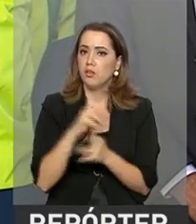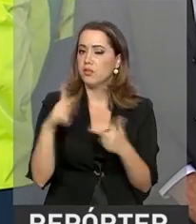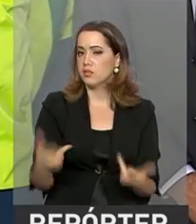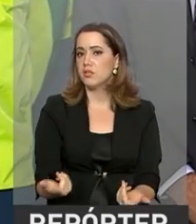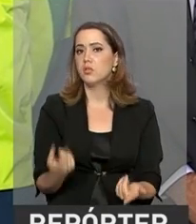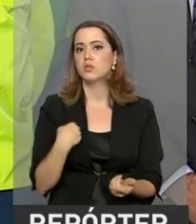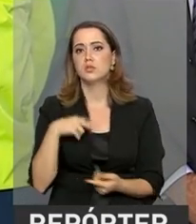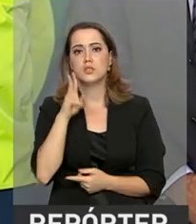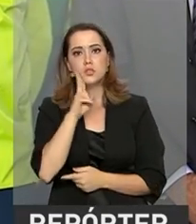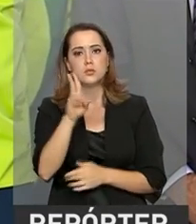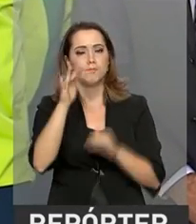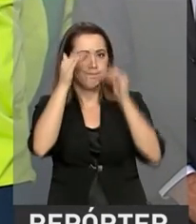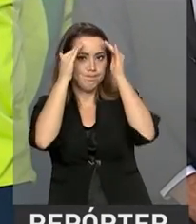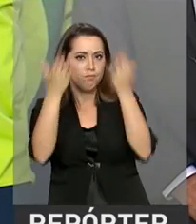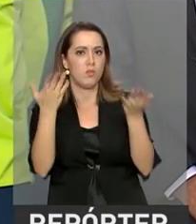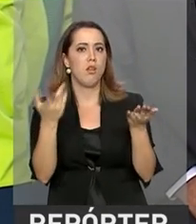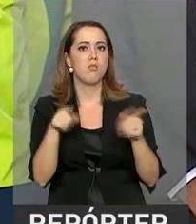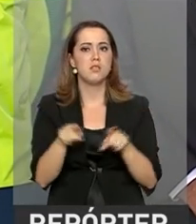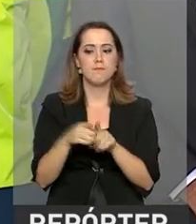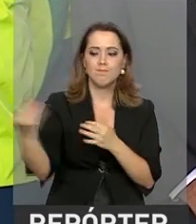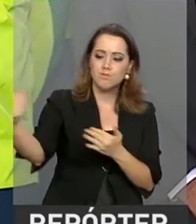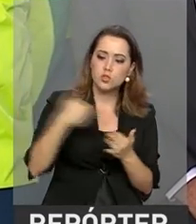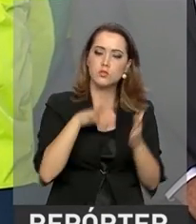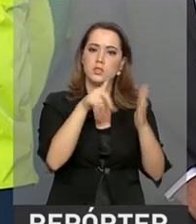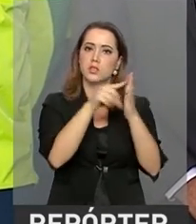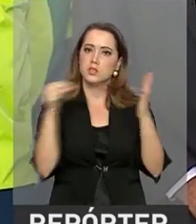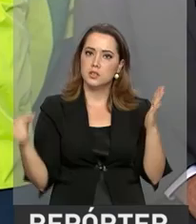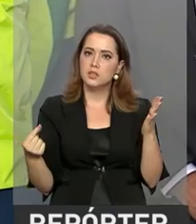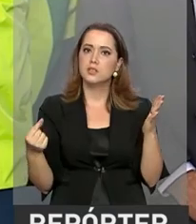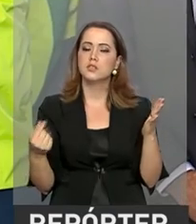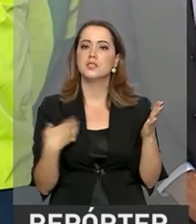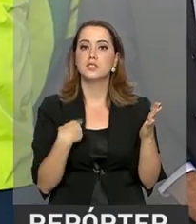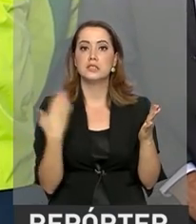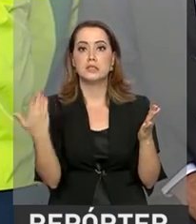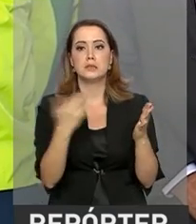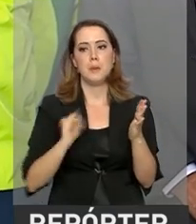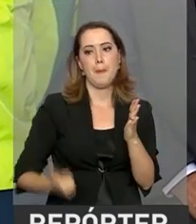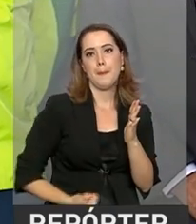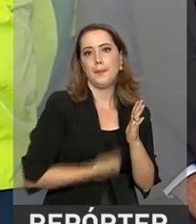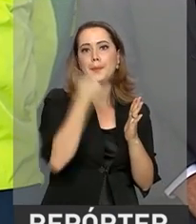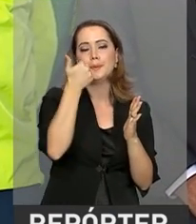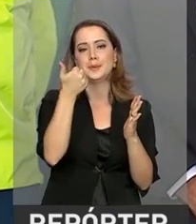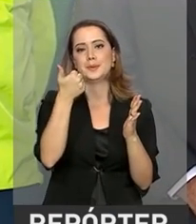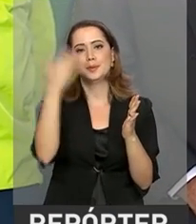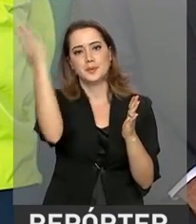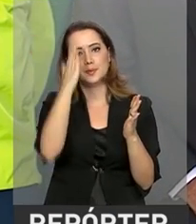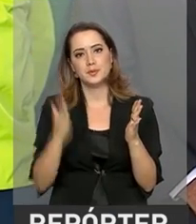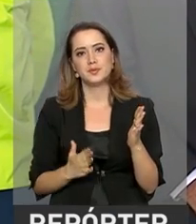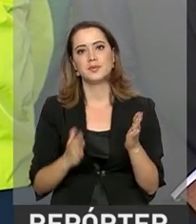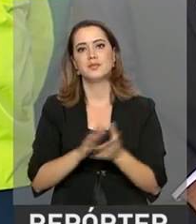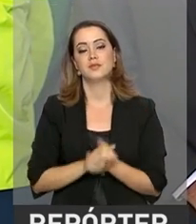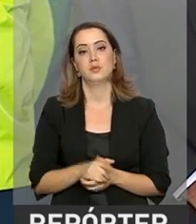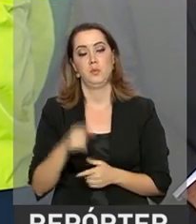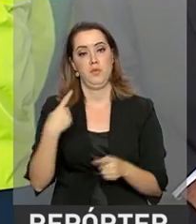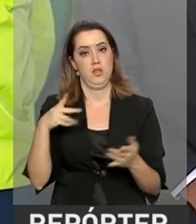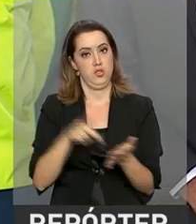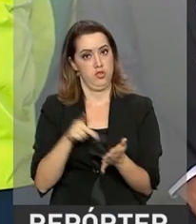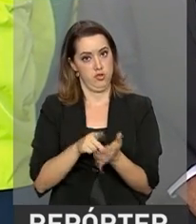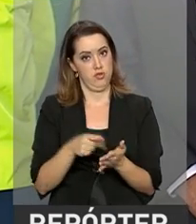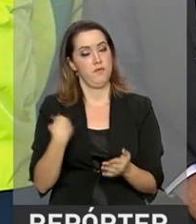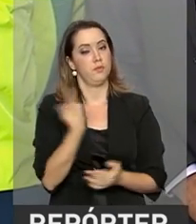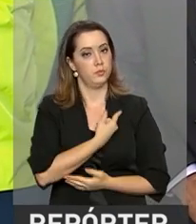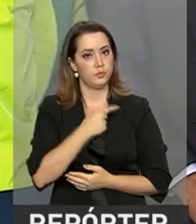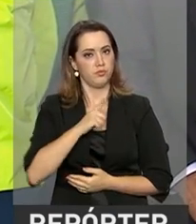o choro é uma honra de entrar aqui no palácio do planalto para engrandecer o brasil na verdade nós